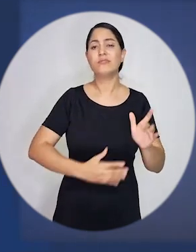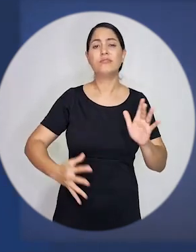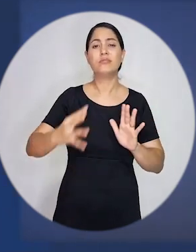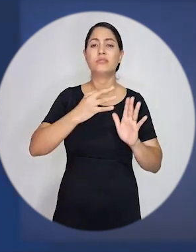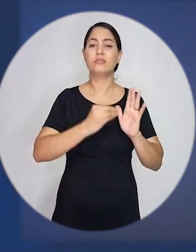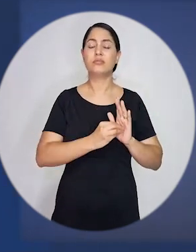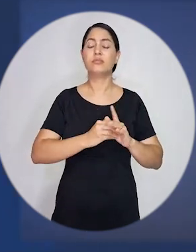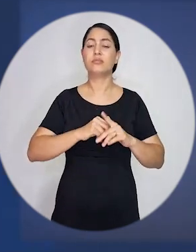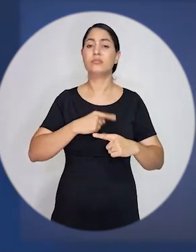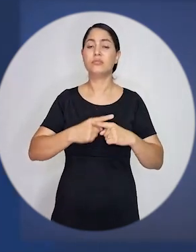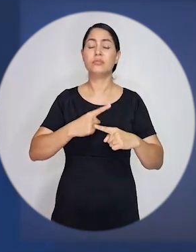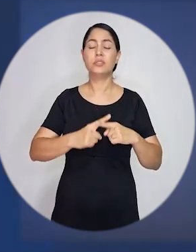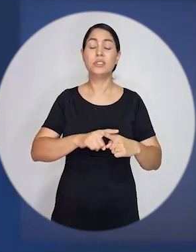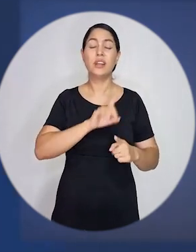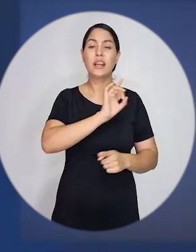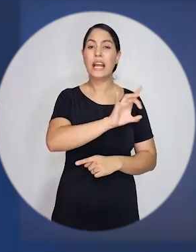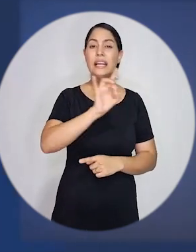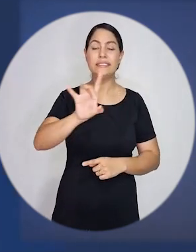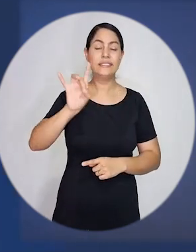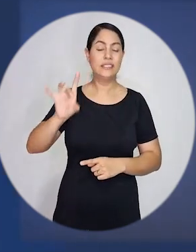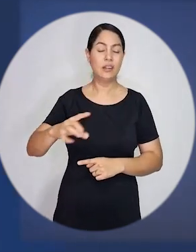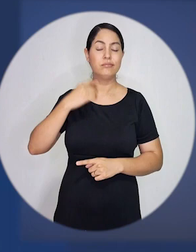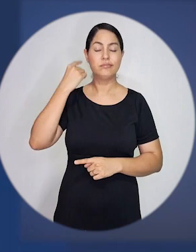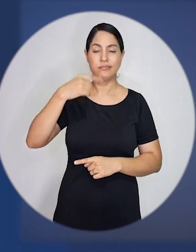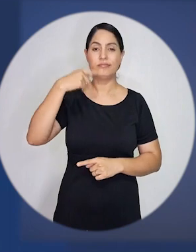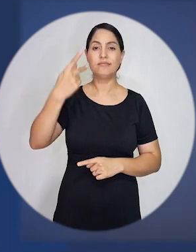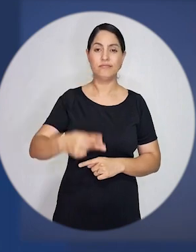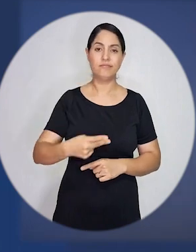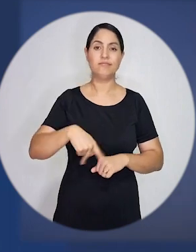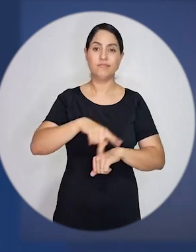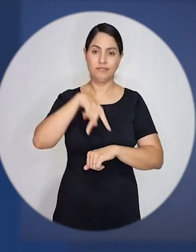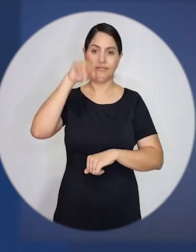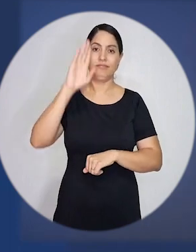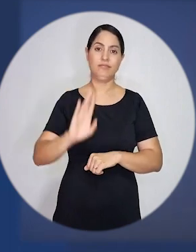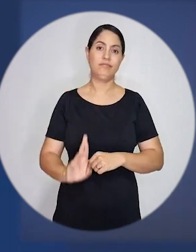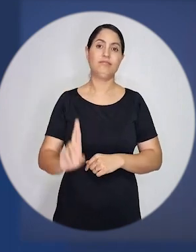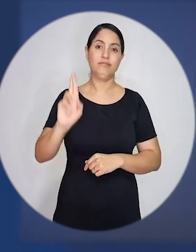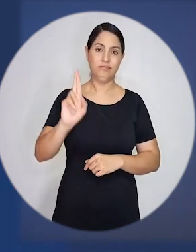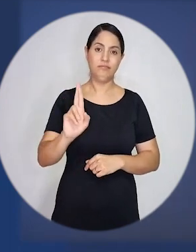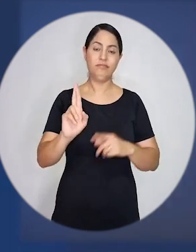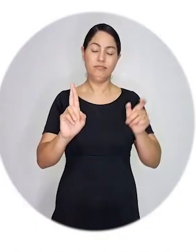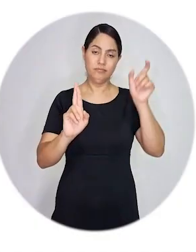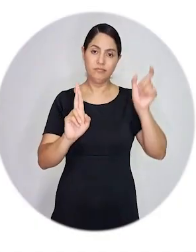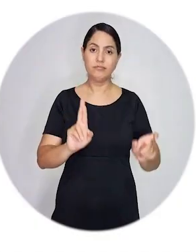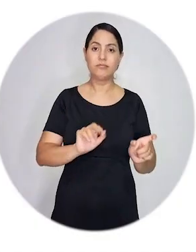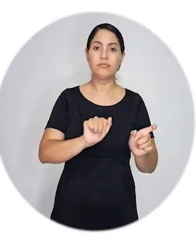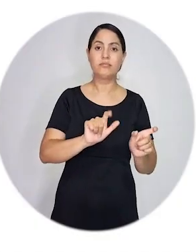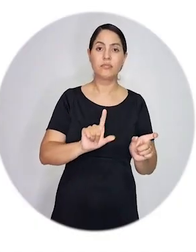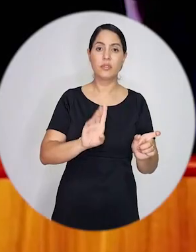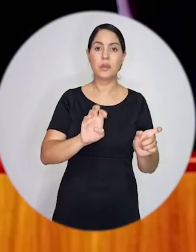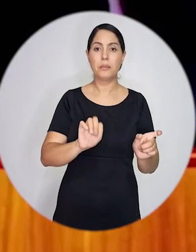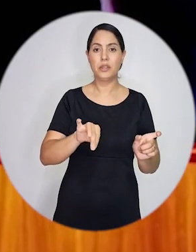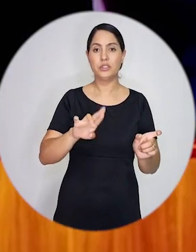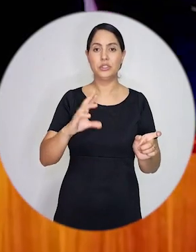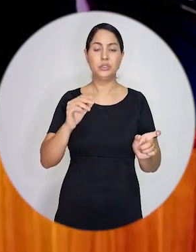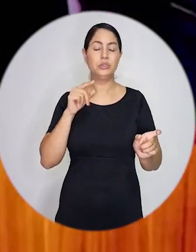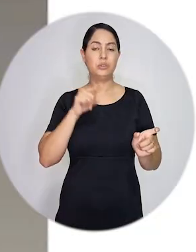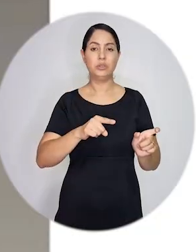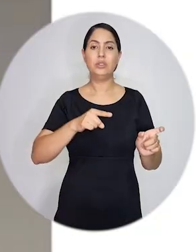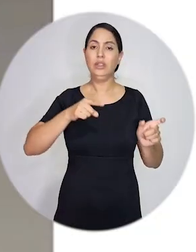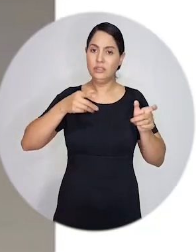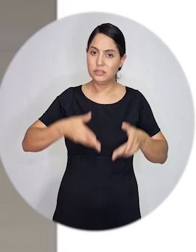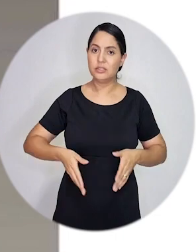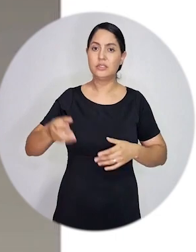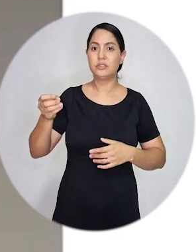inteiro. E nisso representa cada um dos advogados e cada uma das advogadas brasileiras. Dr. Albertinho